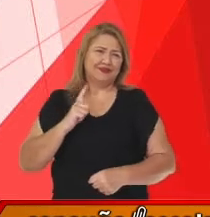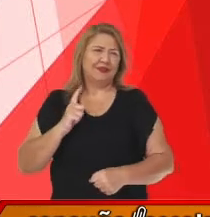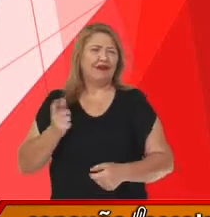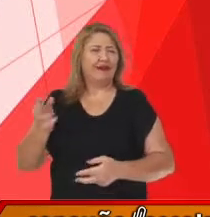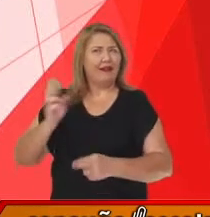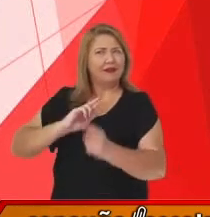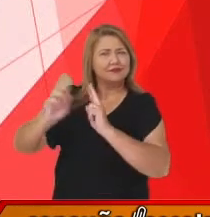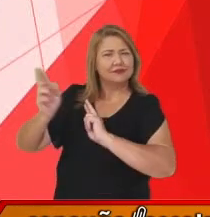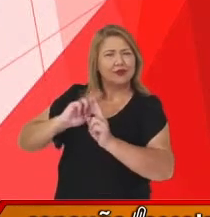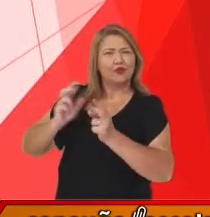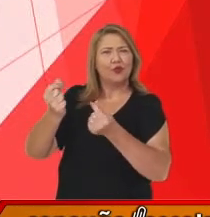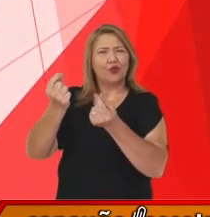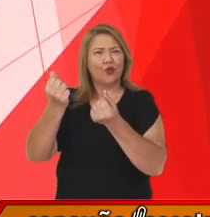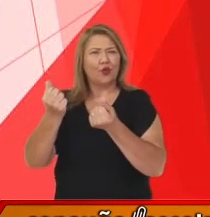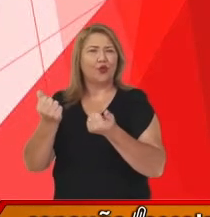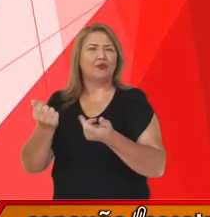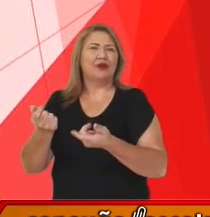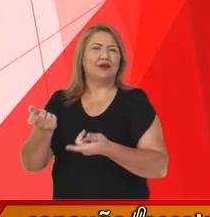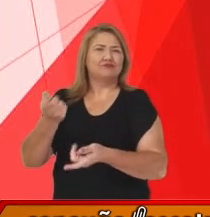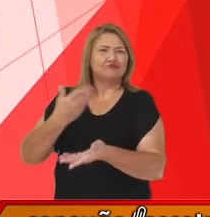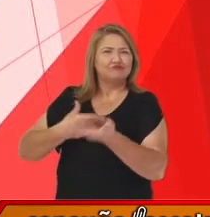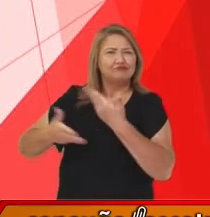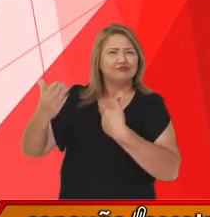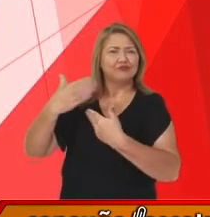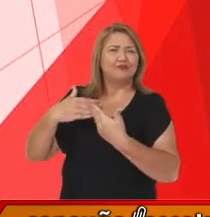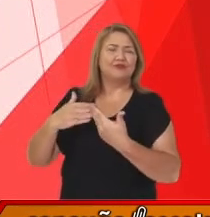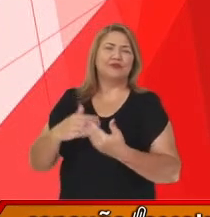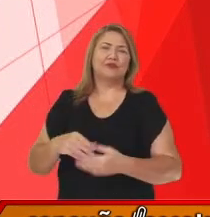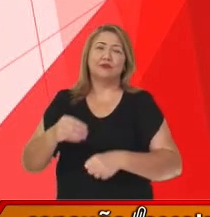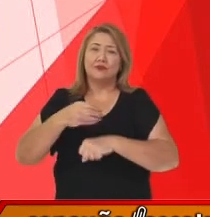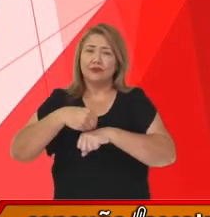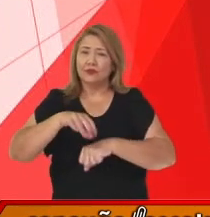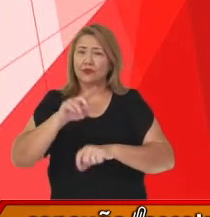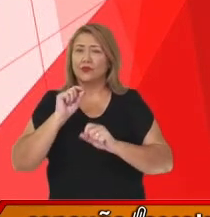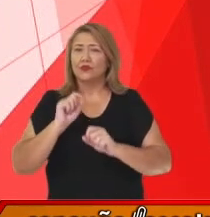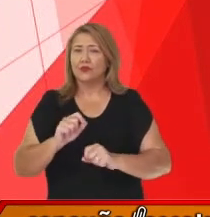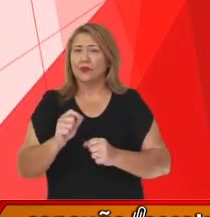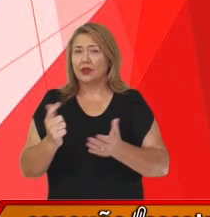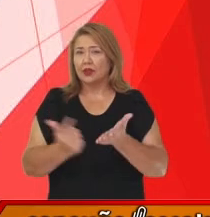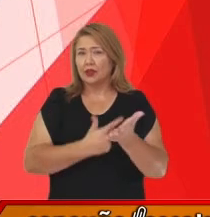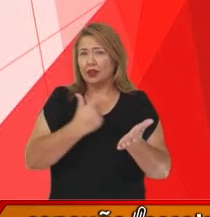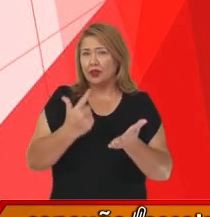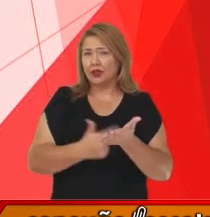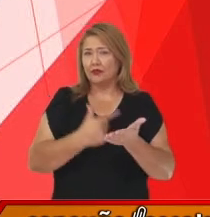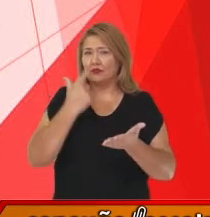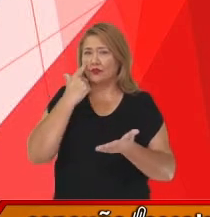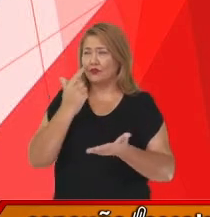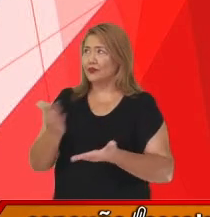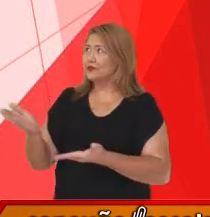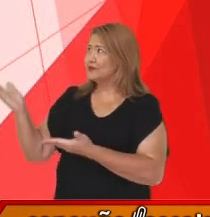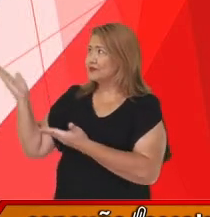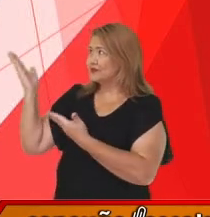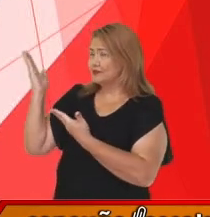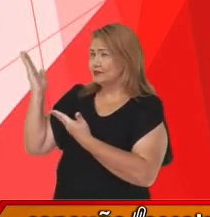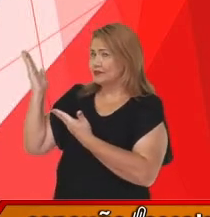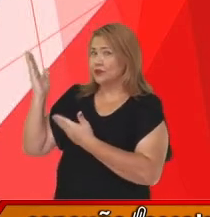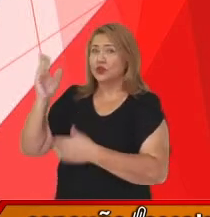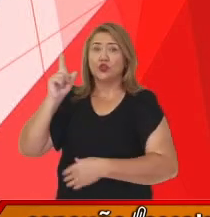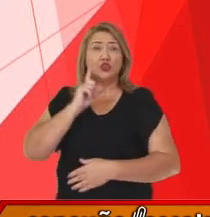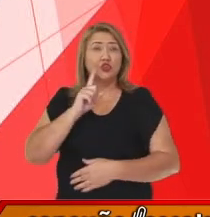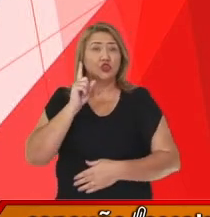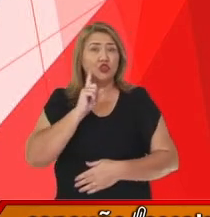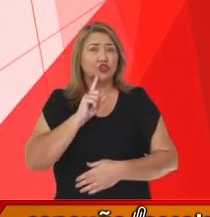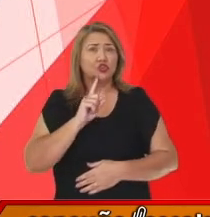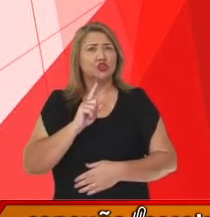com outros países. Trago para vocês aqui, então, a capa desse livro. Embora os Estados Unidos eles